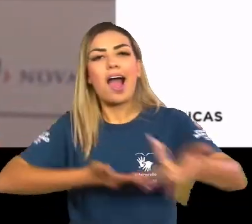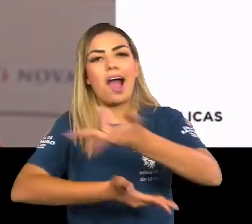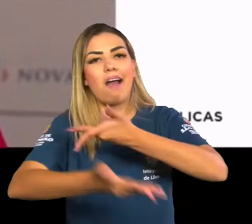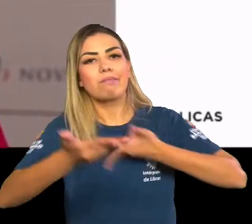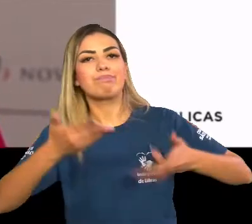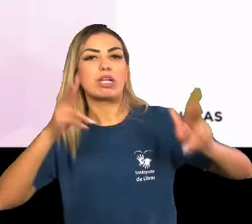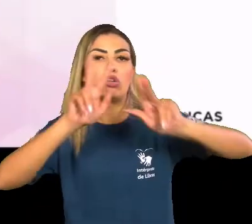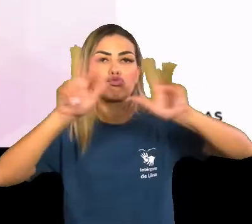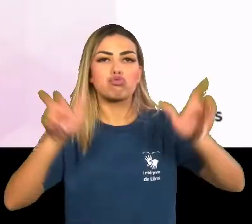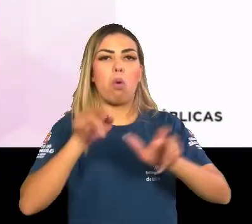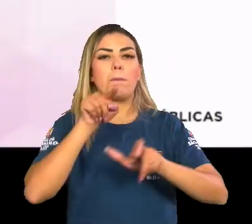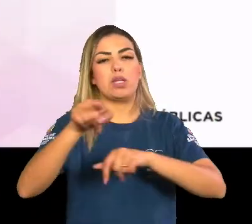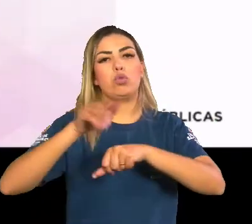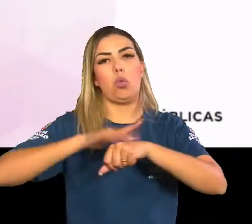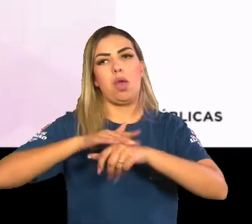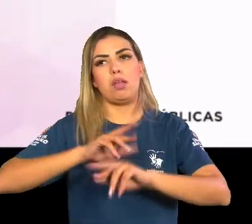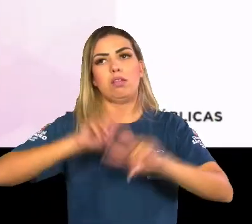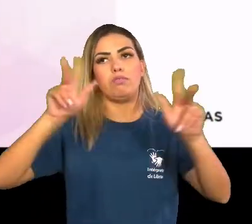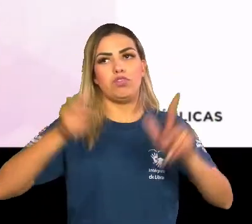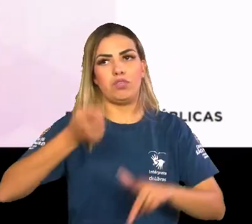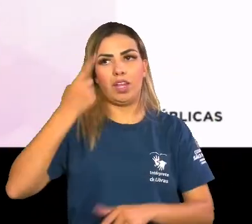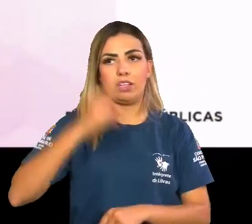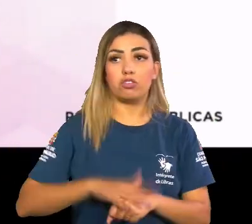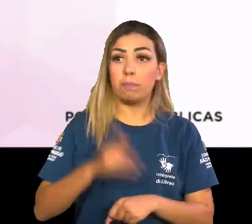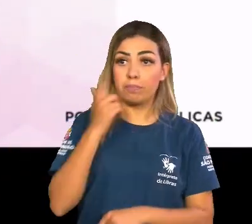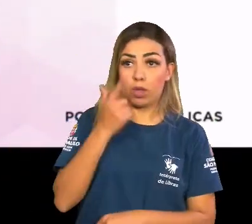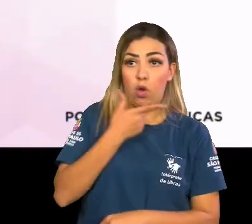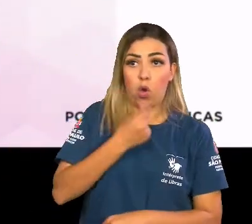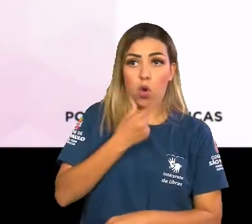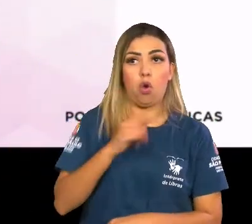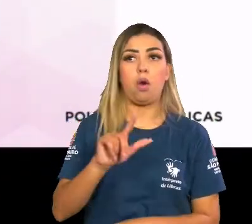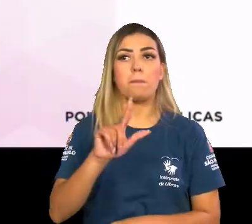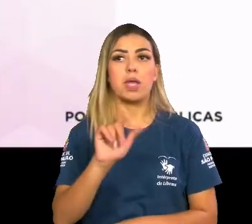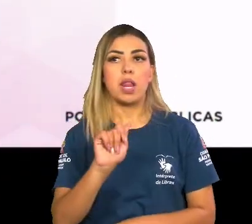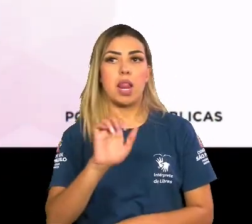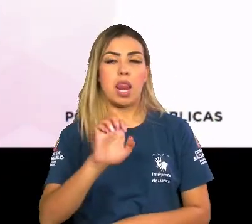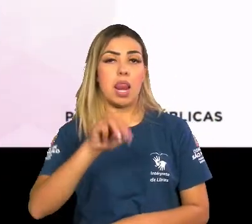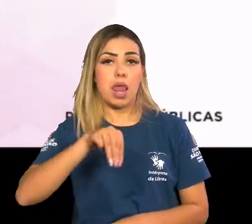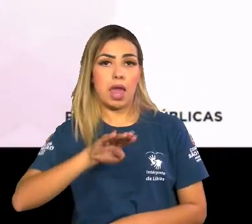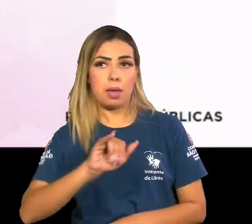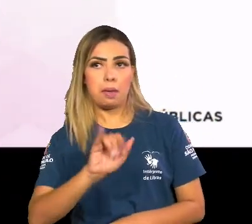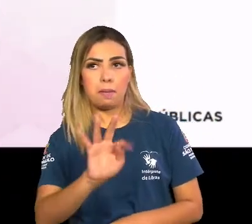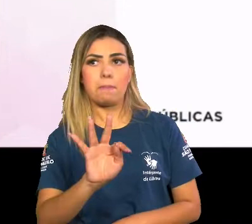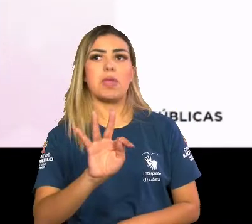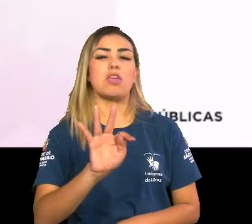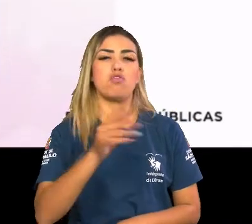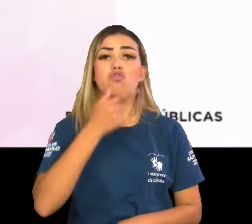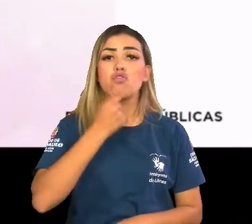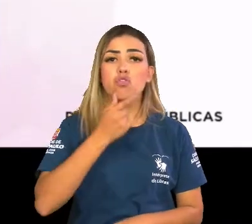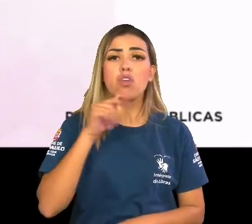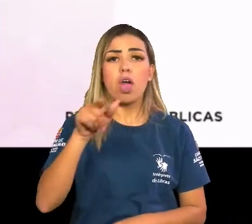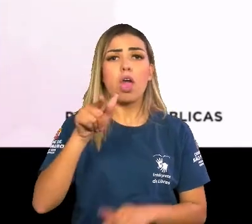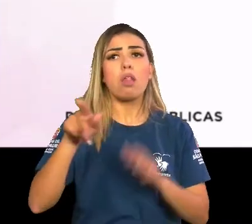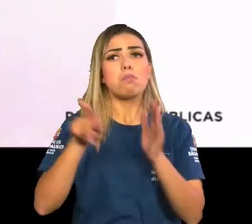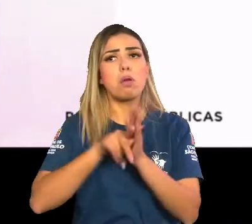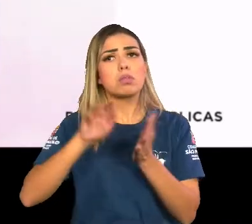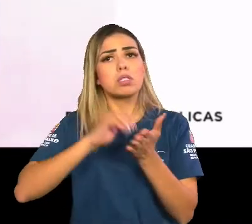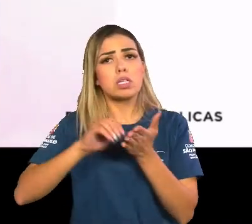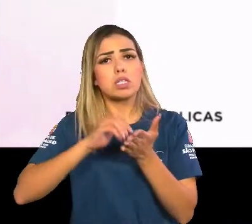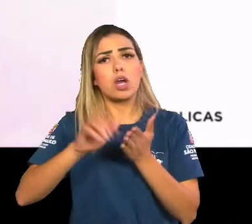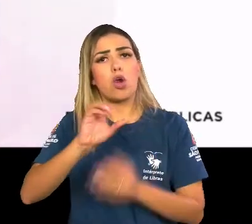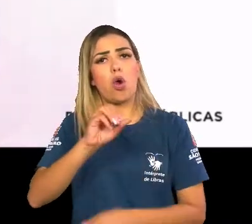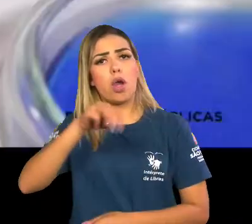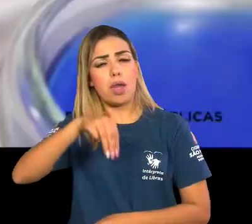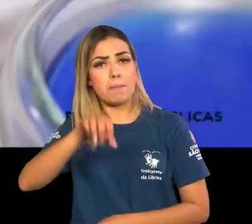raras. Lambert Hago, secretário-geral do Conselho Internacional de Ciências Médicas da Organização Mundial da Saúde, a